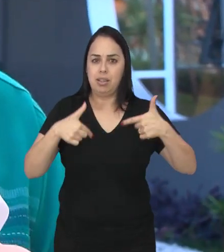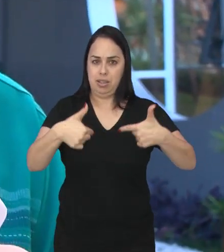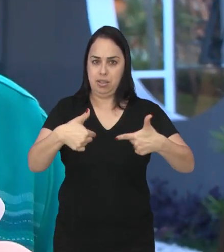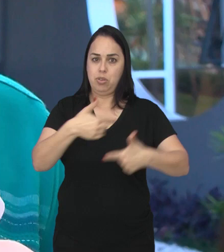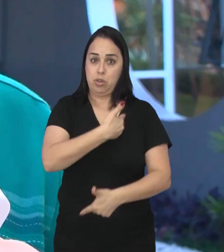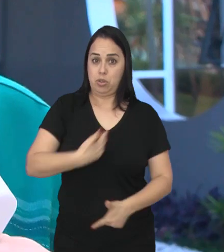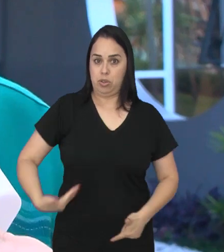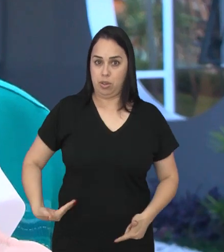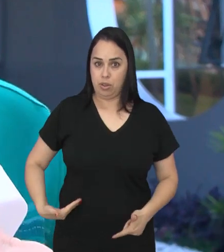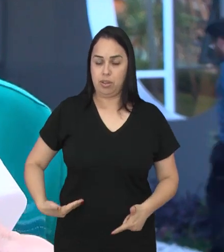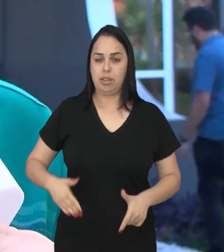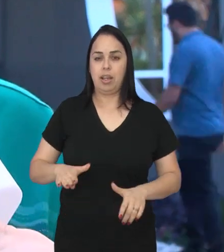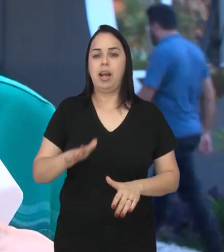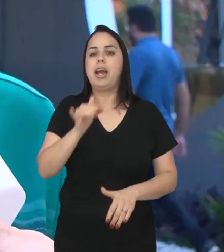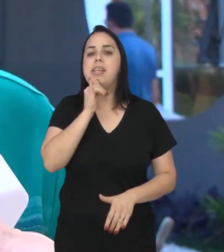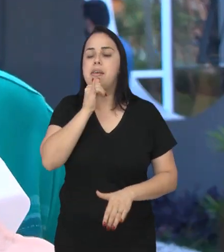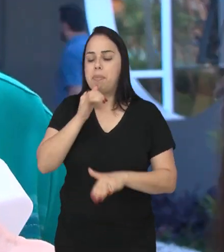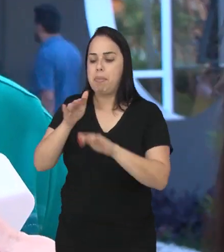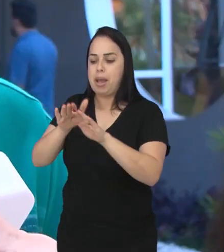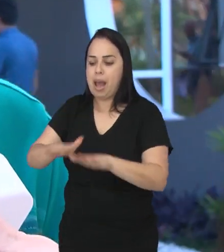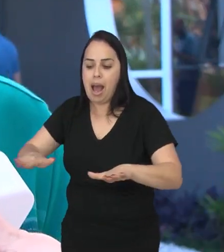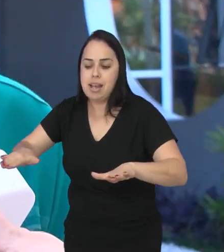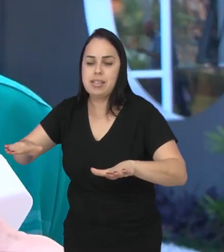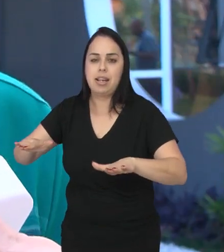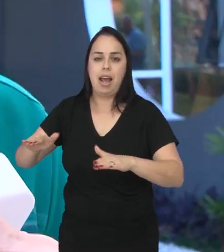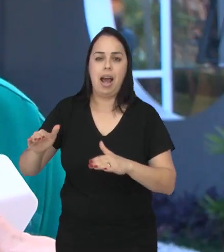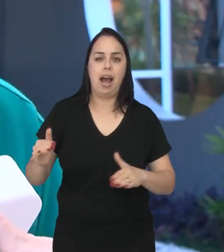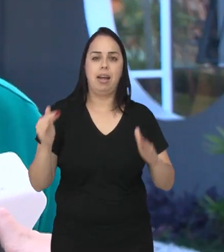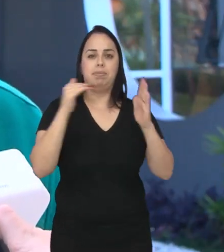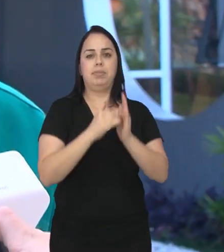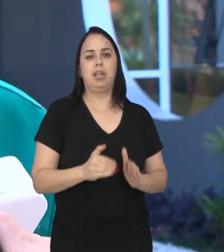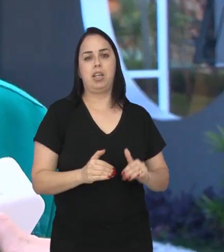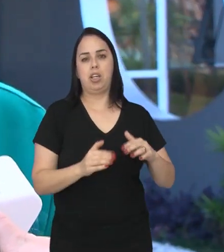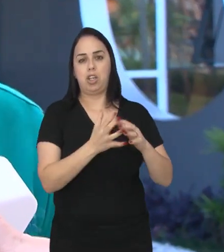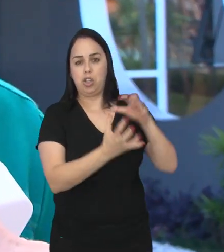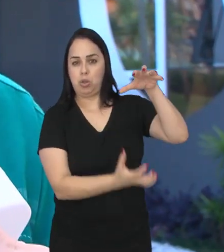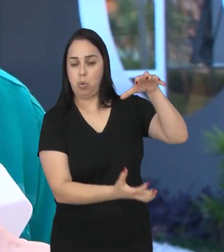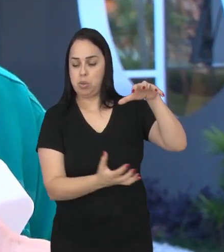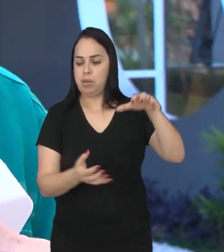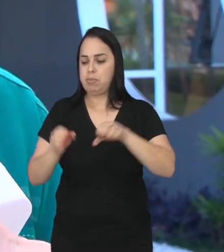São ações focadas desde criança até idosos